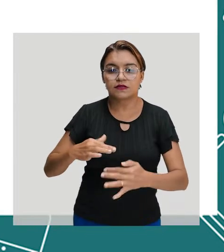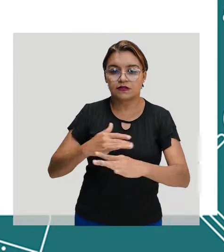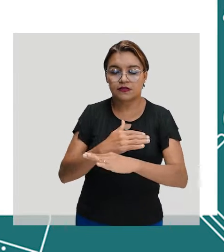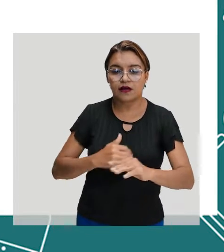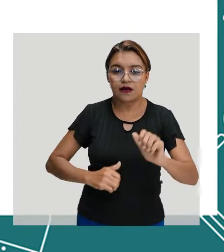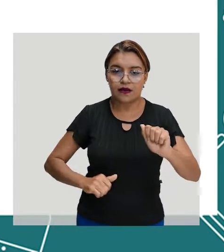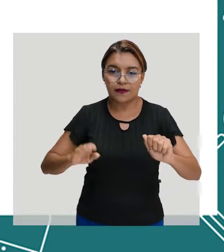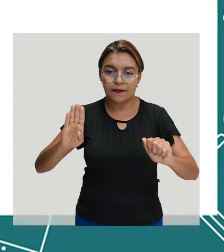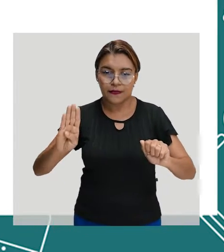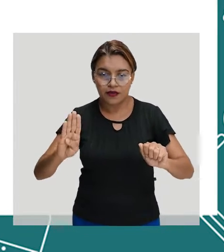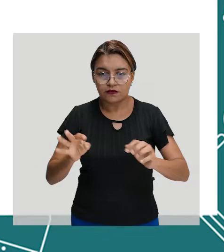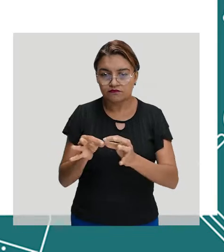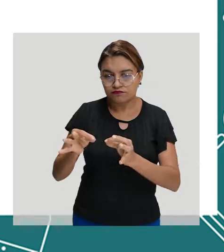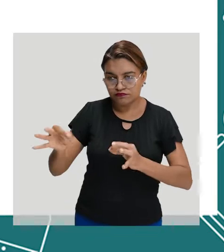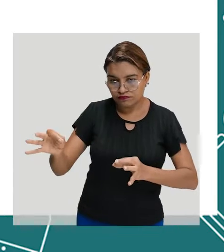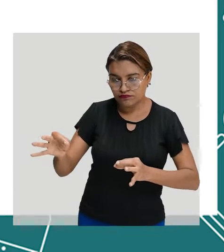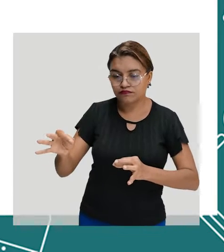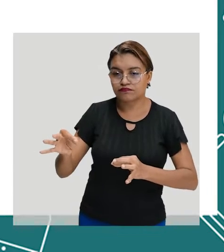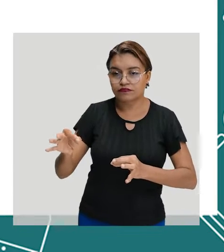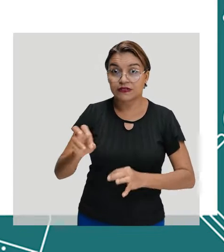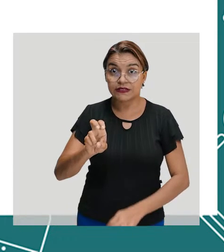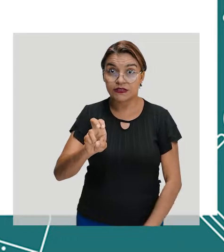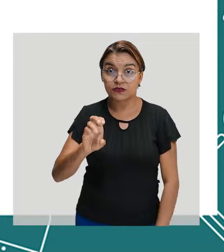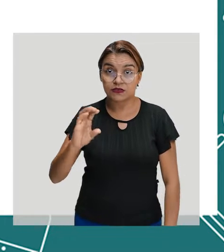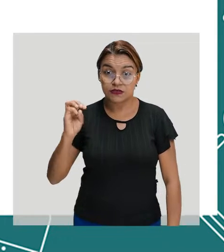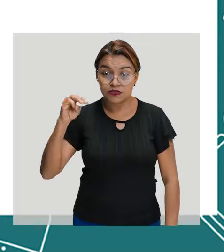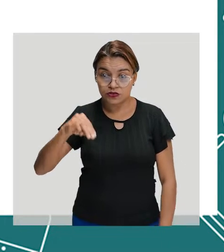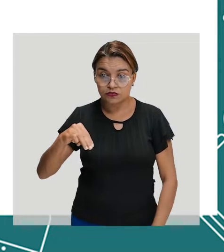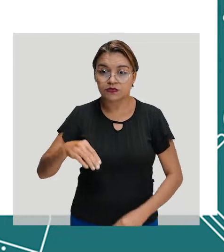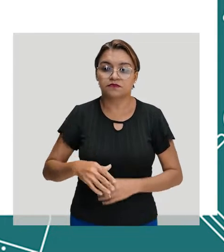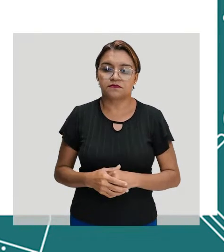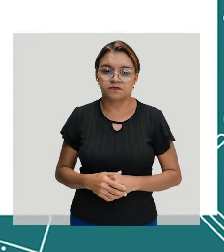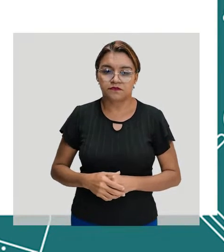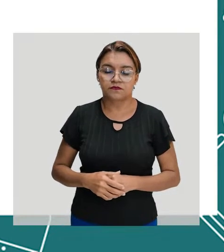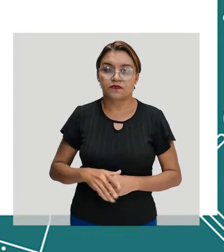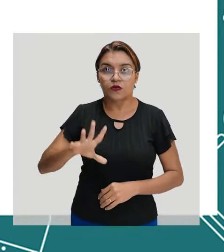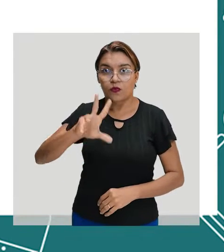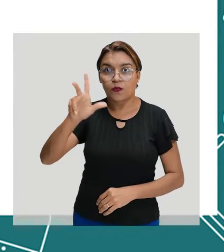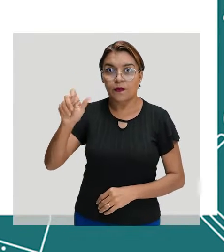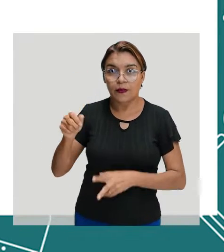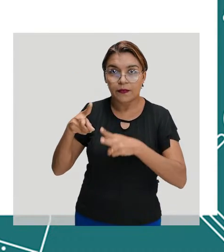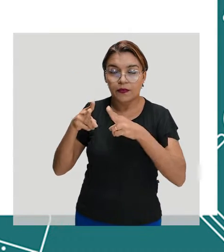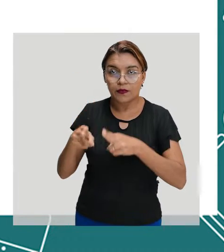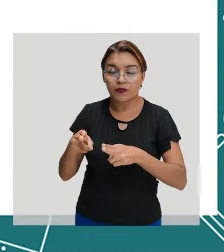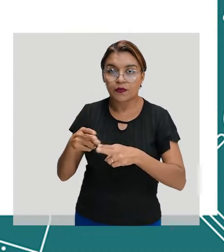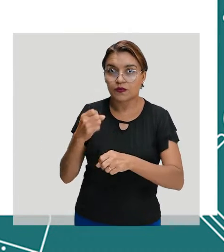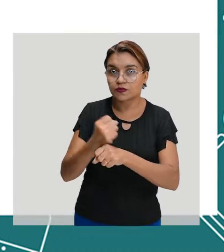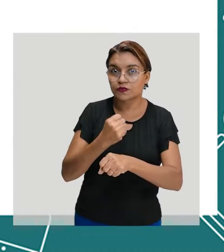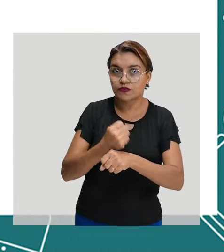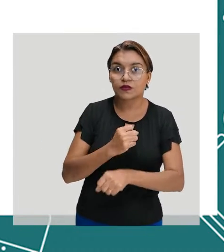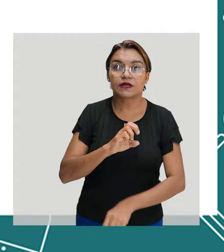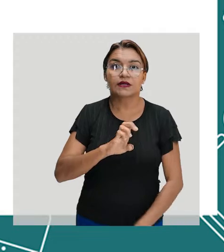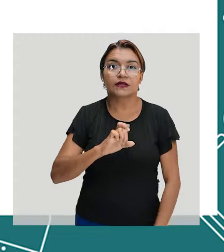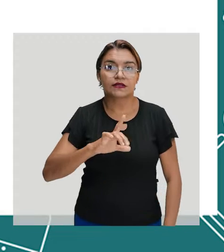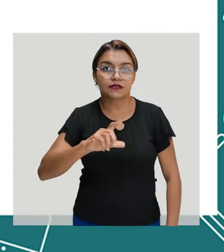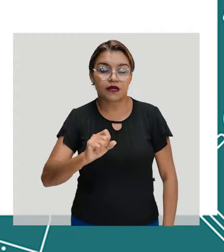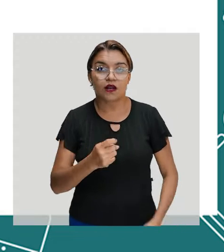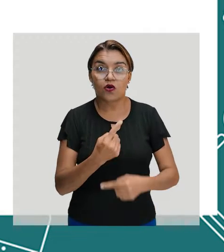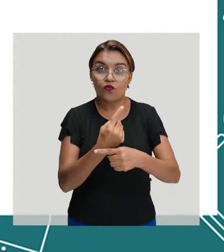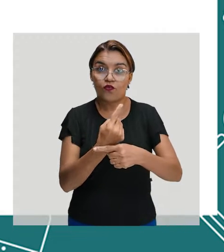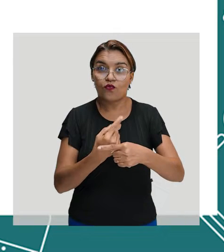reta 5 cm a é um mapa dessa mesma região foi construído na escala 1 para